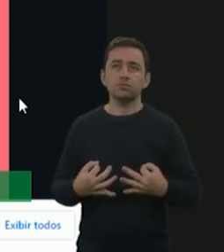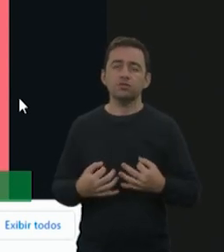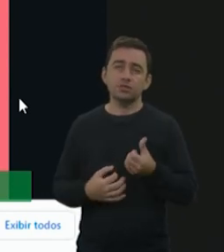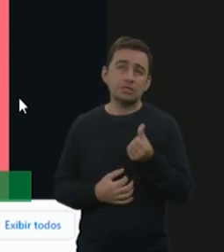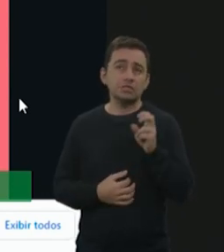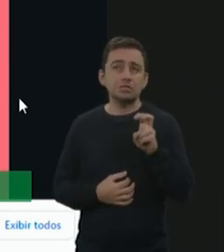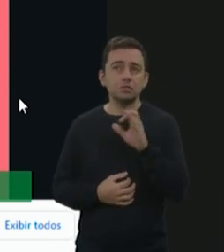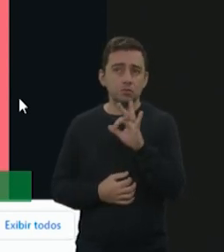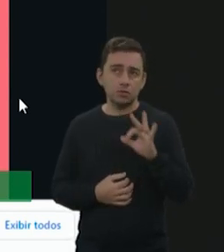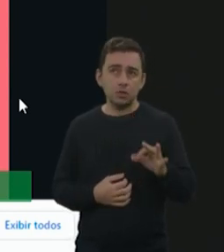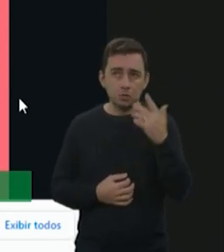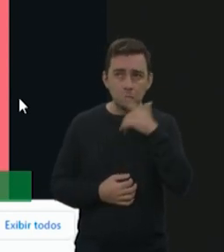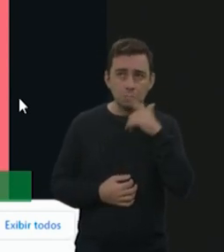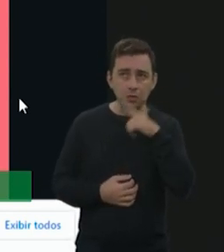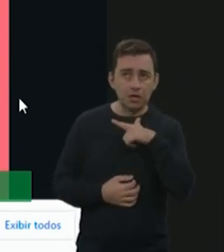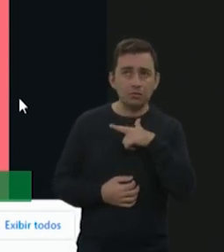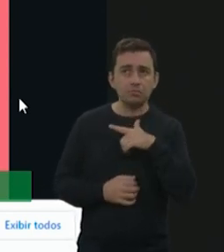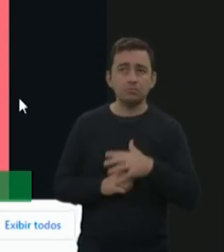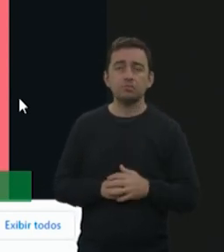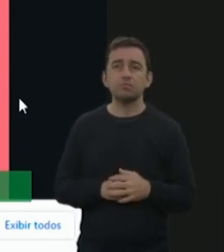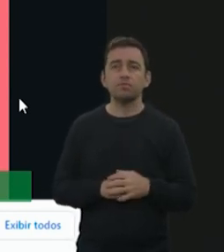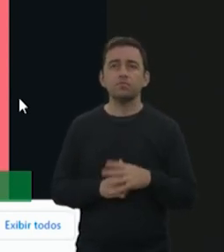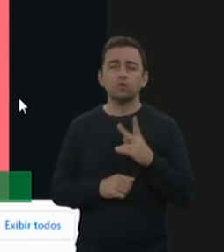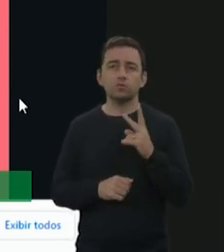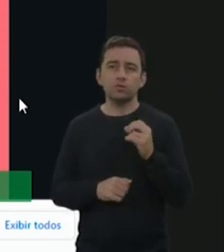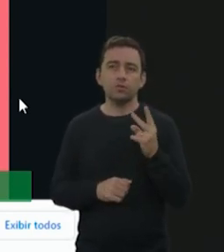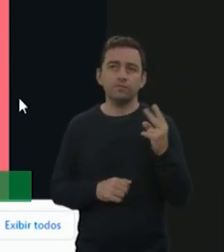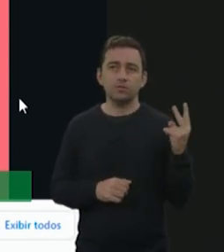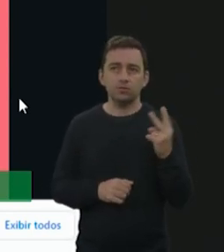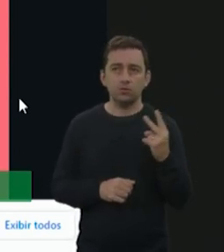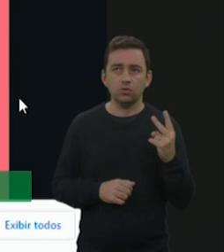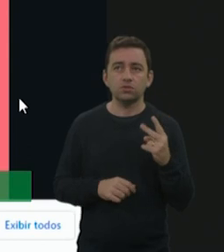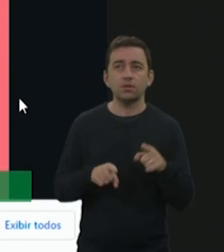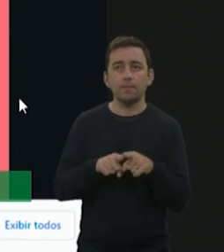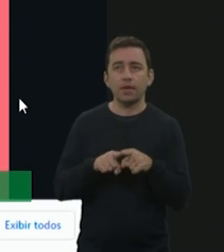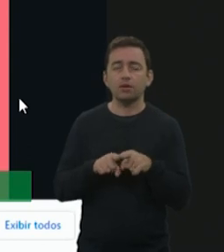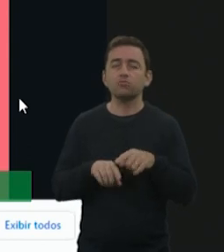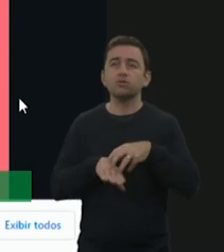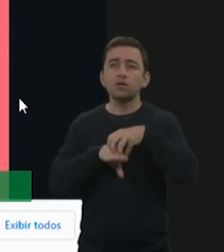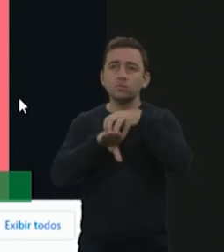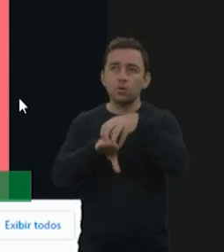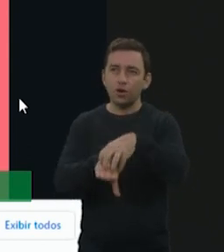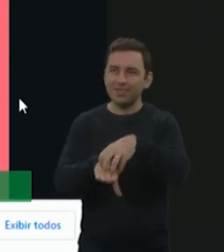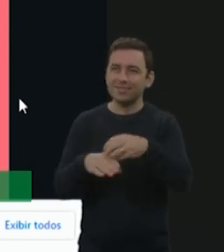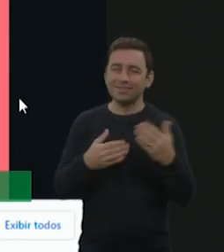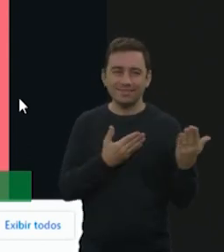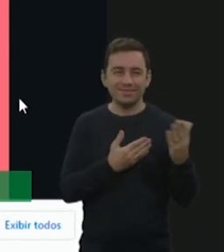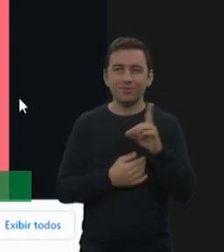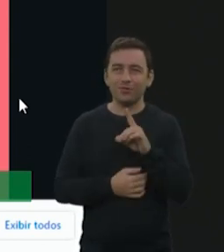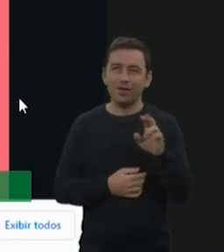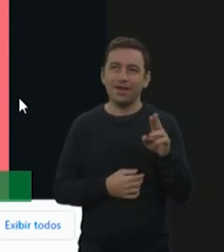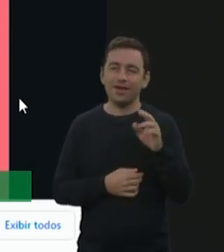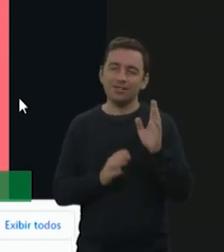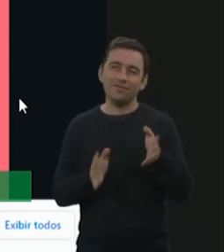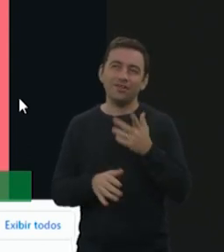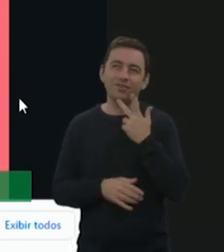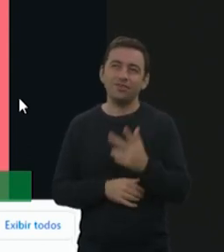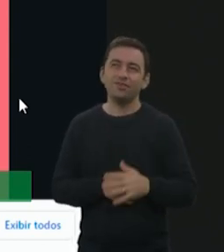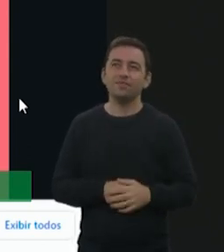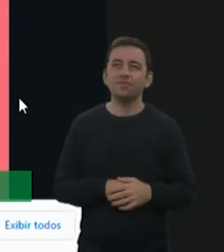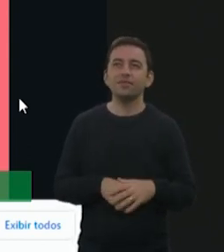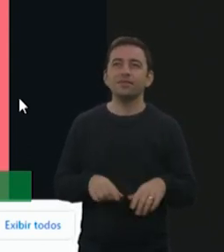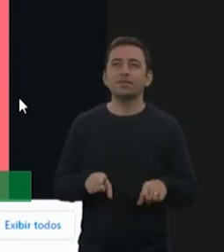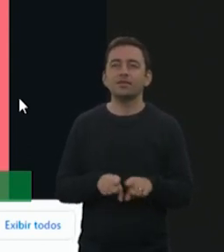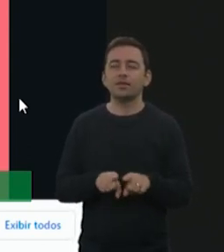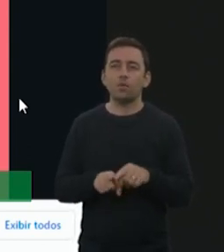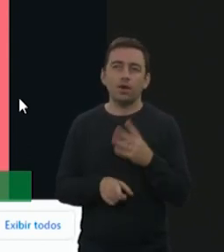foram coletados nessa idade em 2022. O transporte, a doutora Carmen falou sobre isso, o transporte das amostras está em